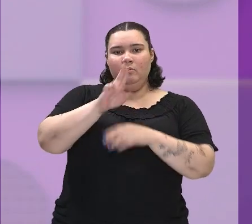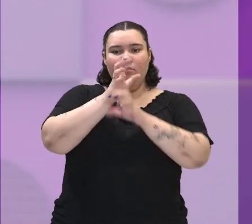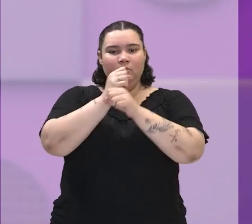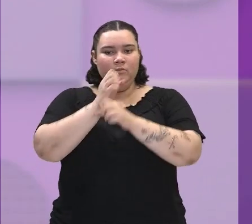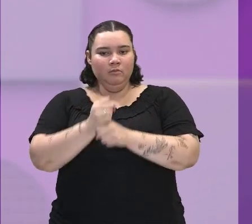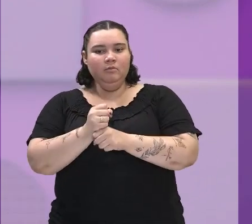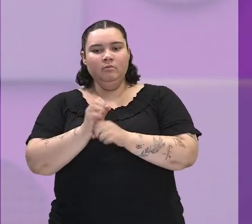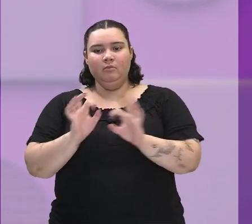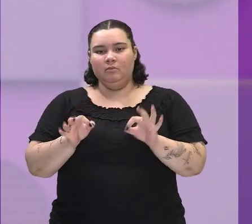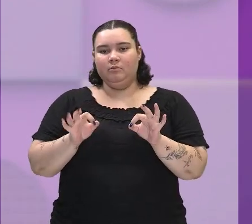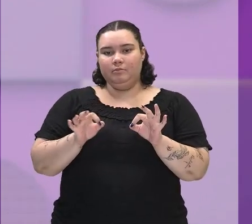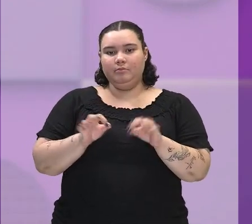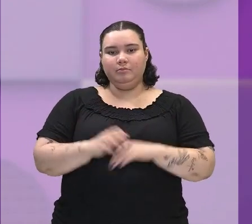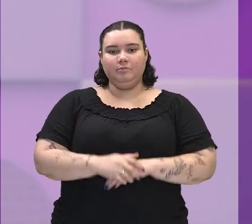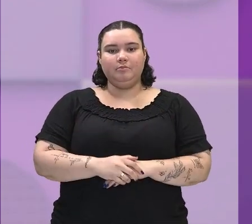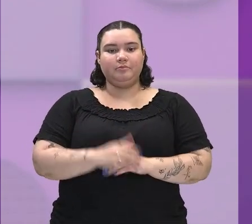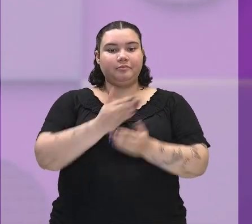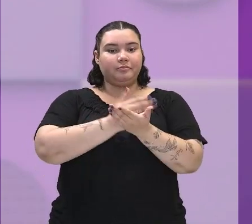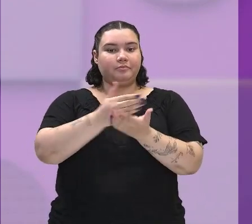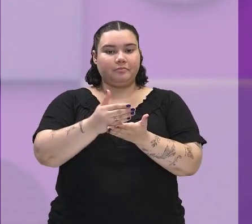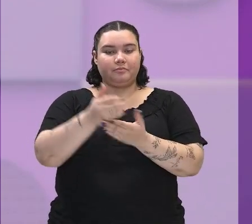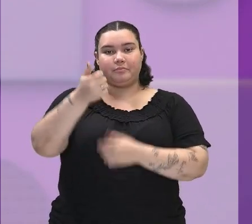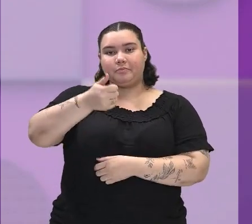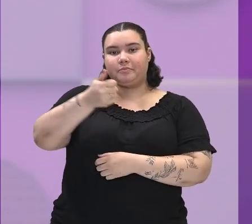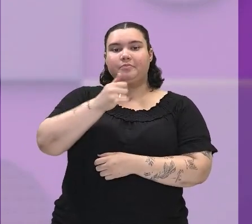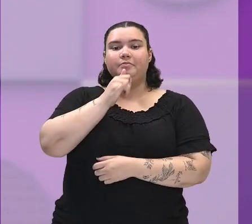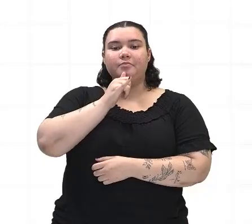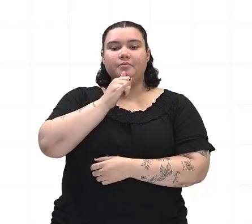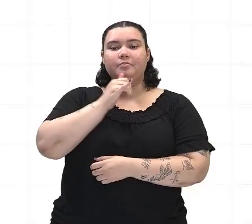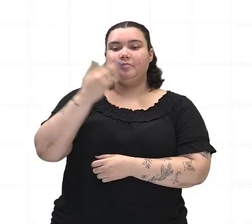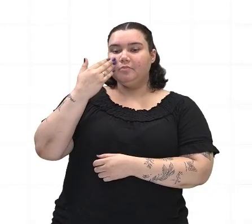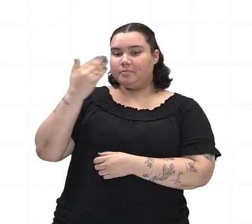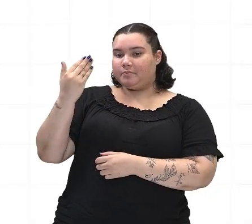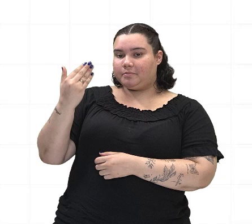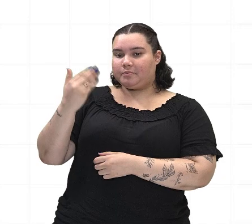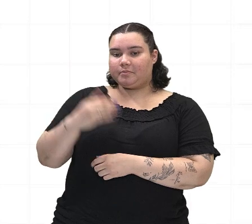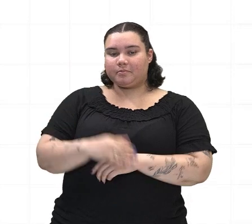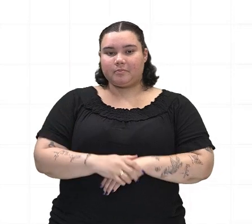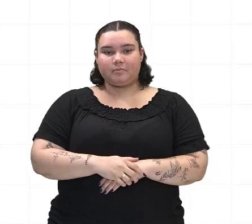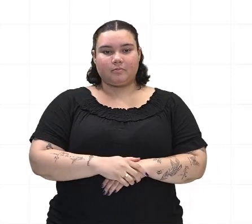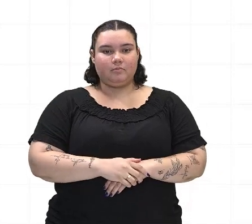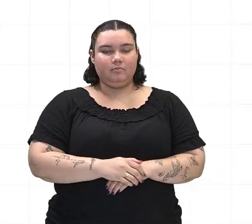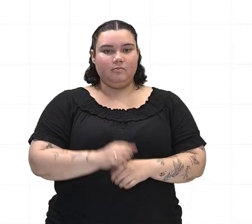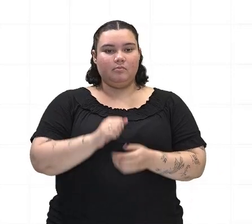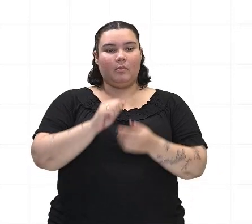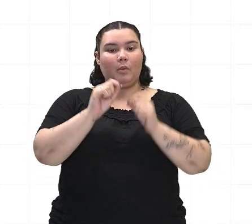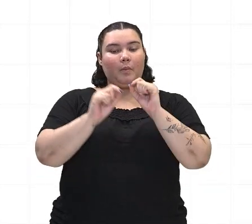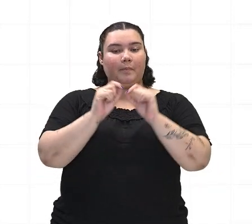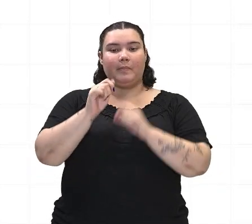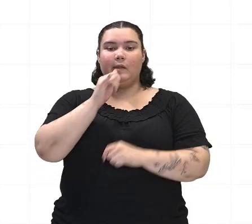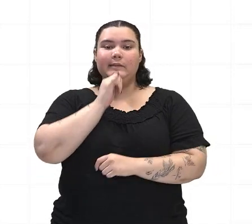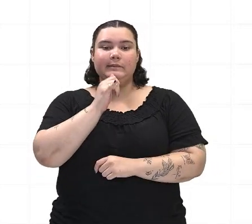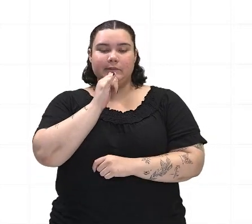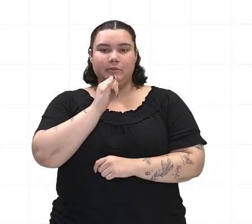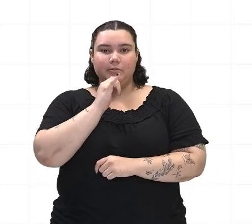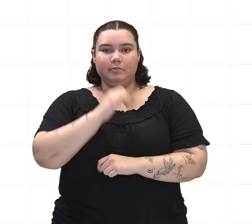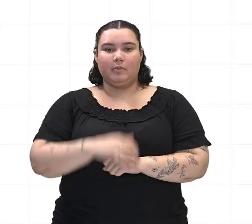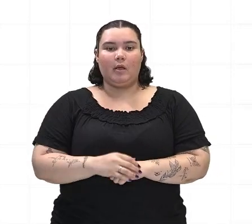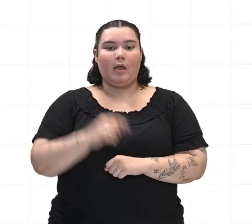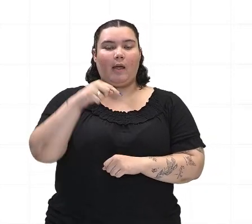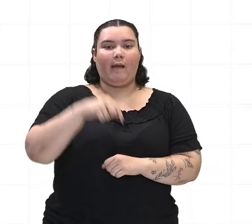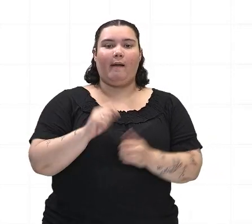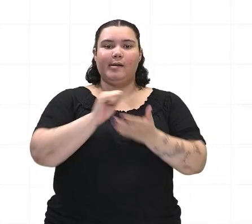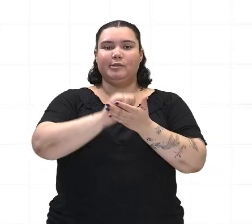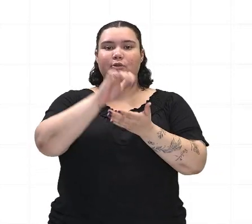cilindro. Então vamos iniciar aí com o nosso primeiro exemplo. Esse exemplo, o exercício